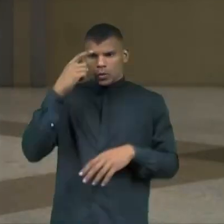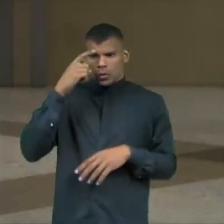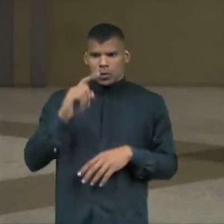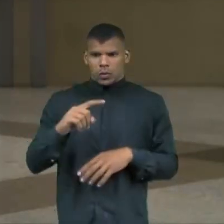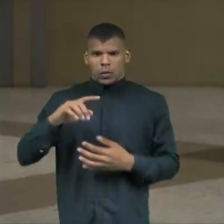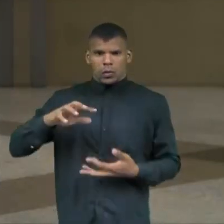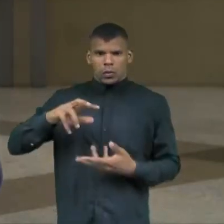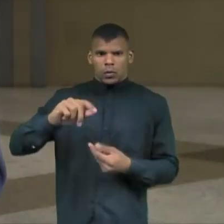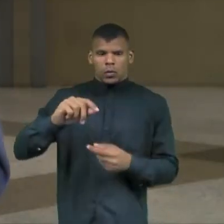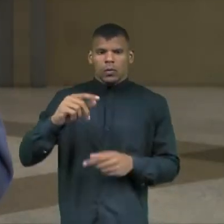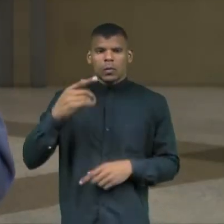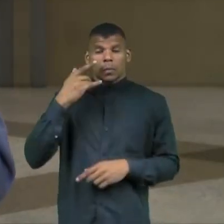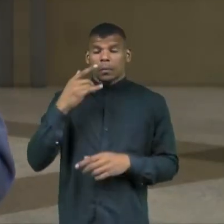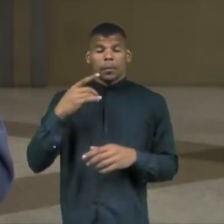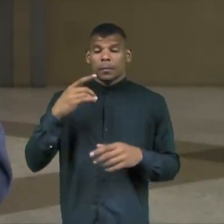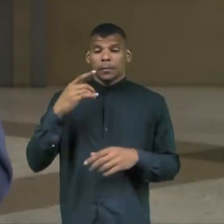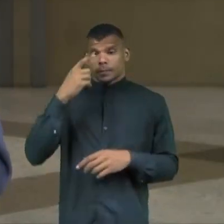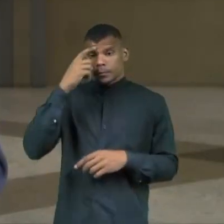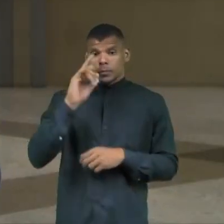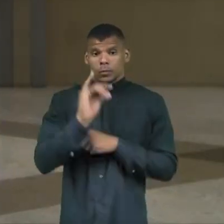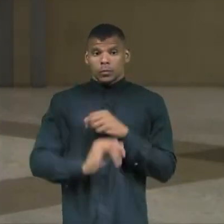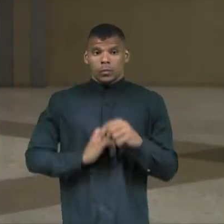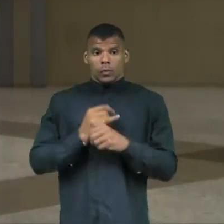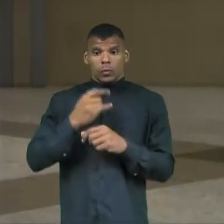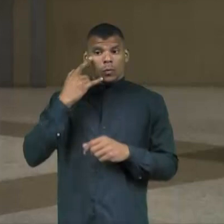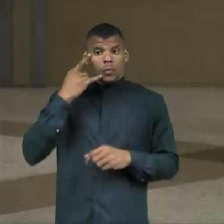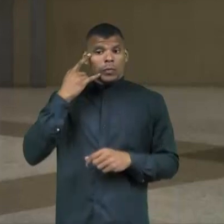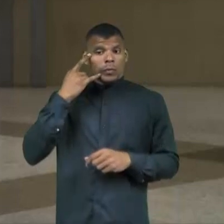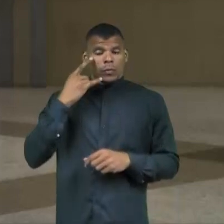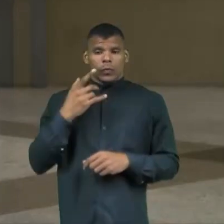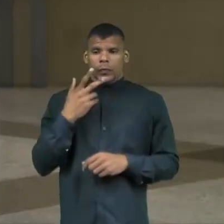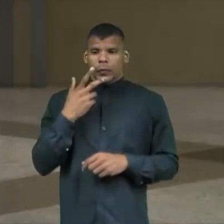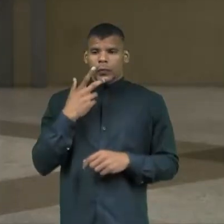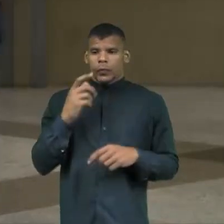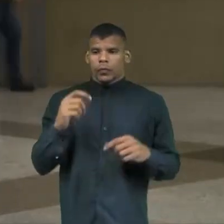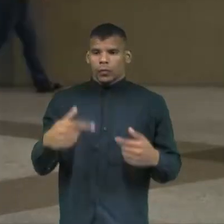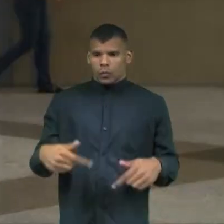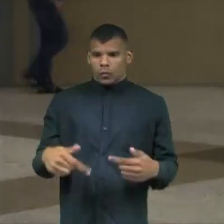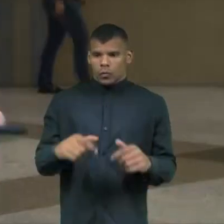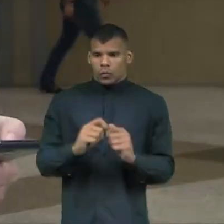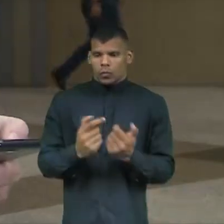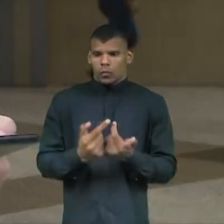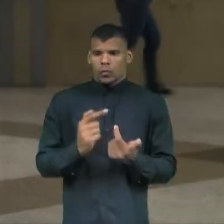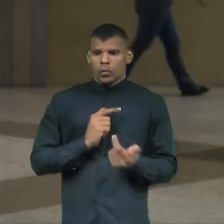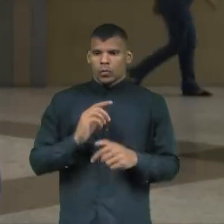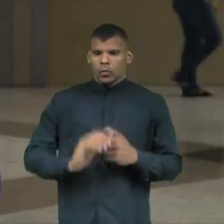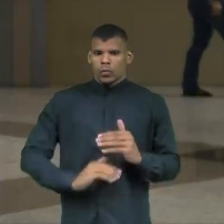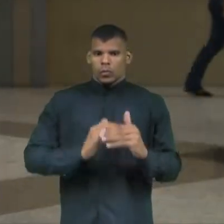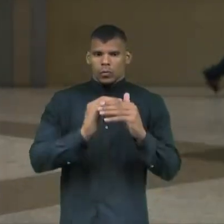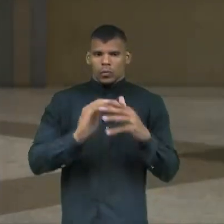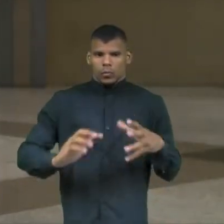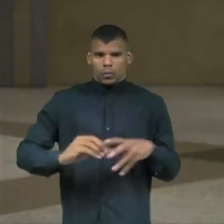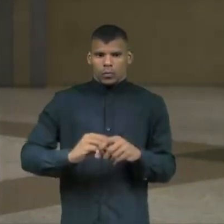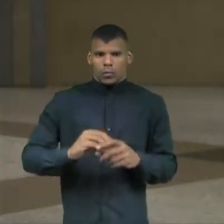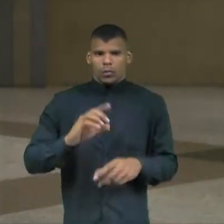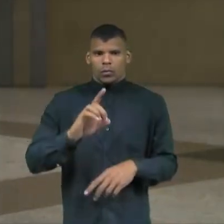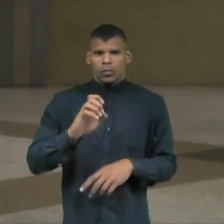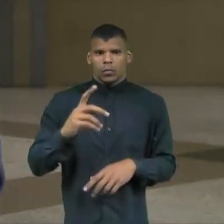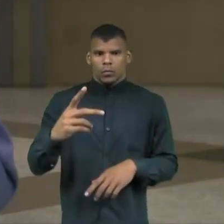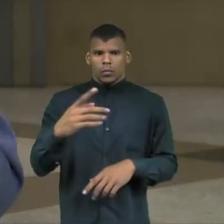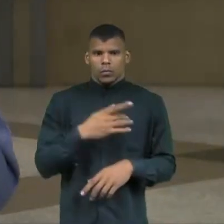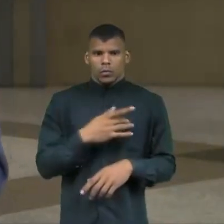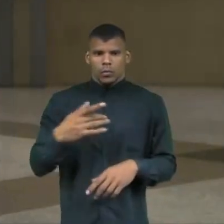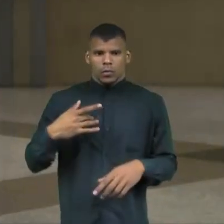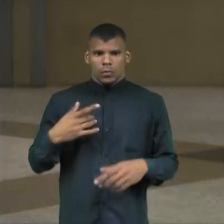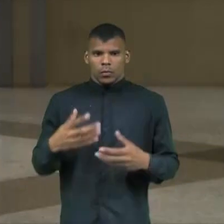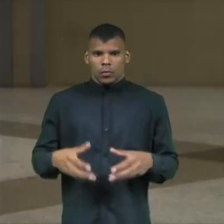o Dia Internacional da Síndrome de Down, e a gente vai falar de um trabalho que a Assembleia desenvolve aqui no Departamento de Saúde, junto com o Comitê